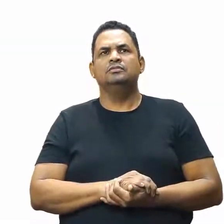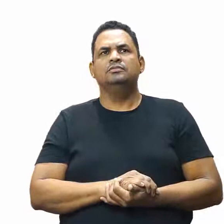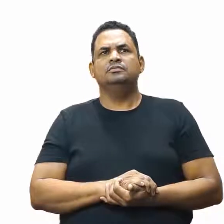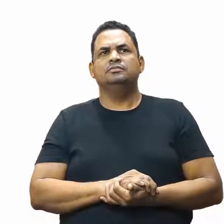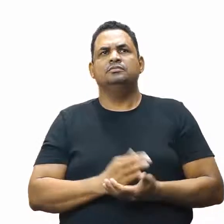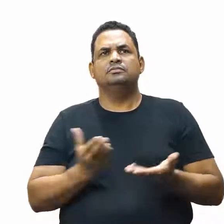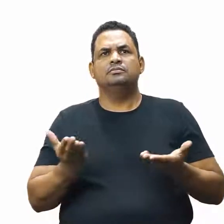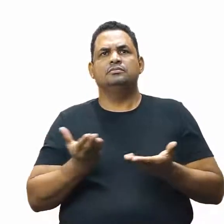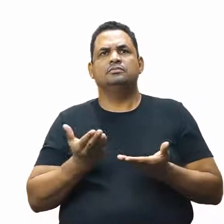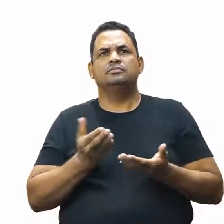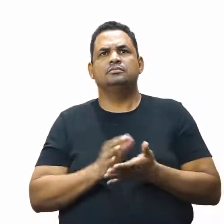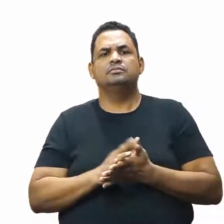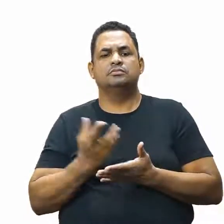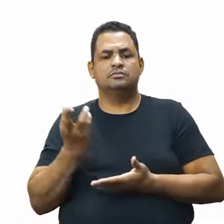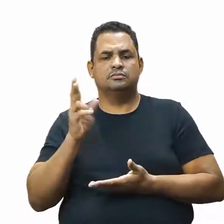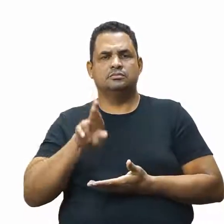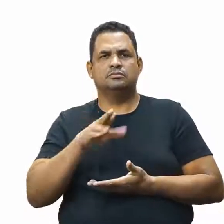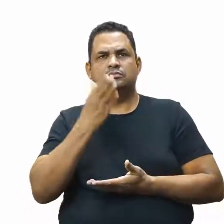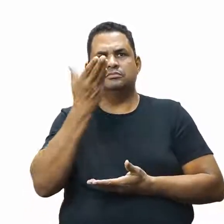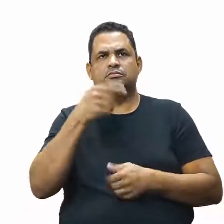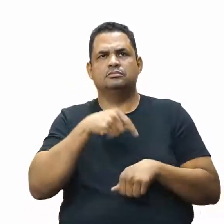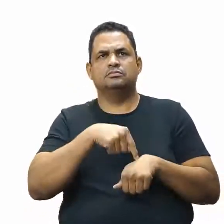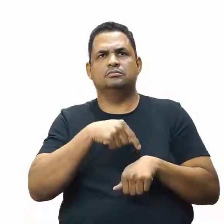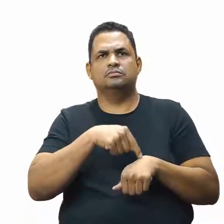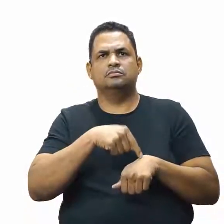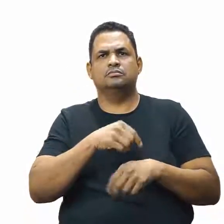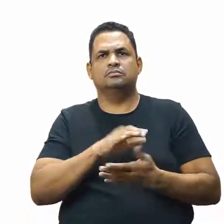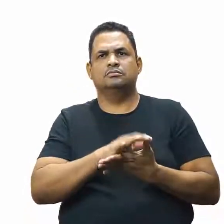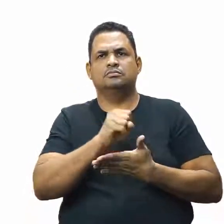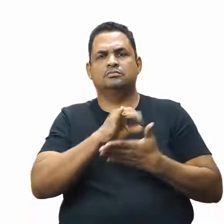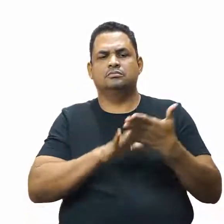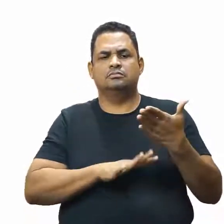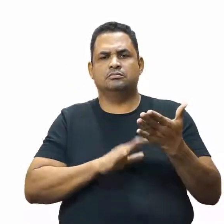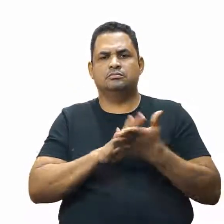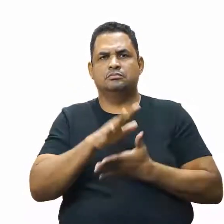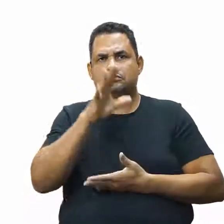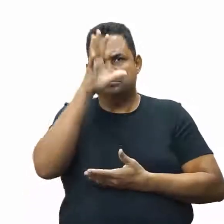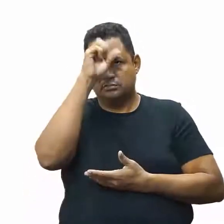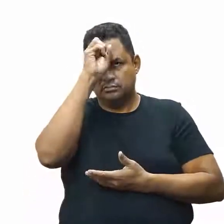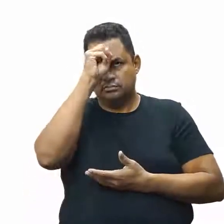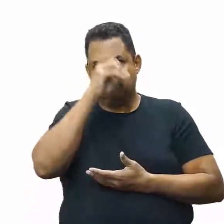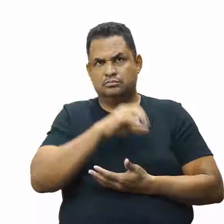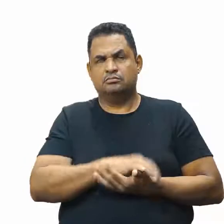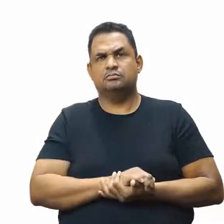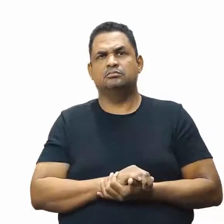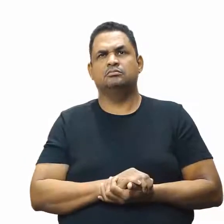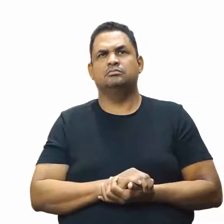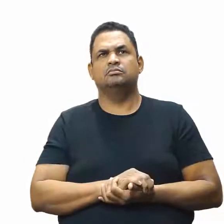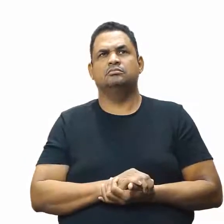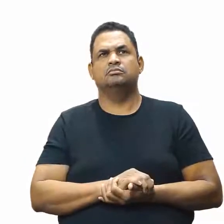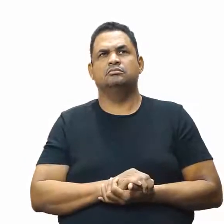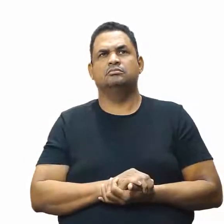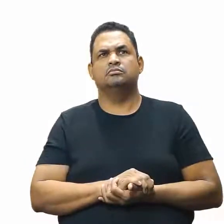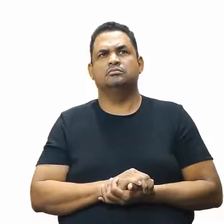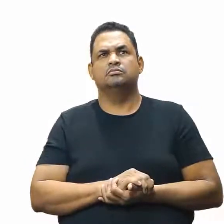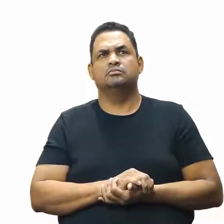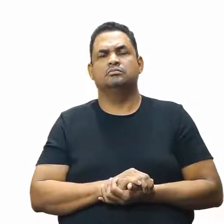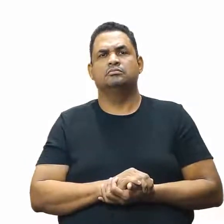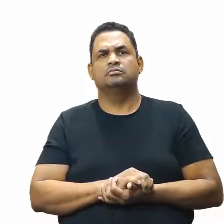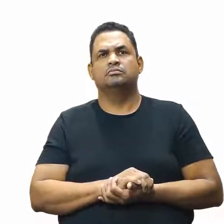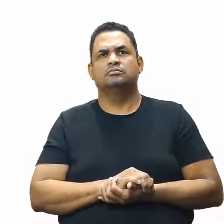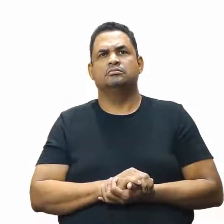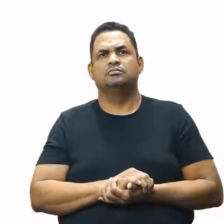Hora de recuperar. Vamos então para uma questão para fixar? E olha que eu estou na primeira questão, só temos 8